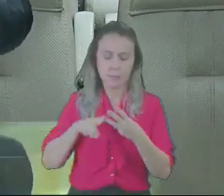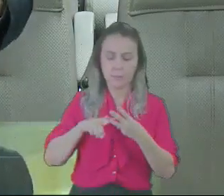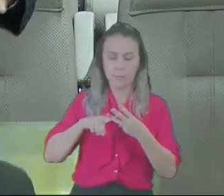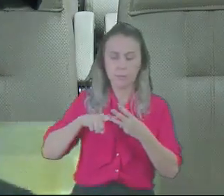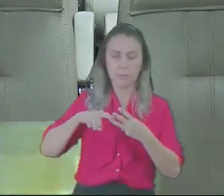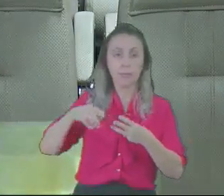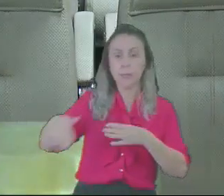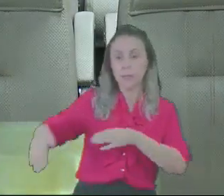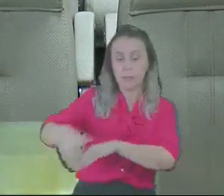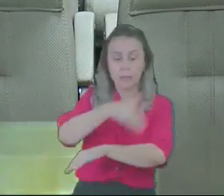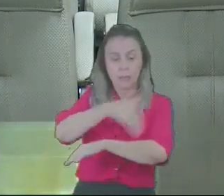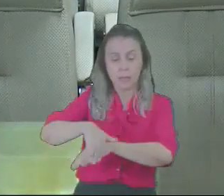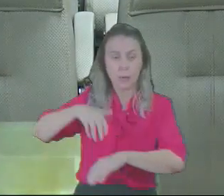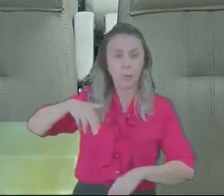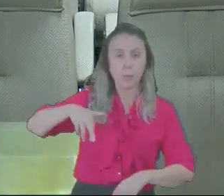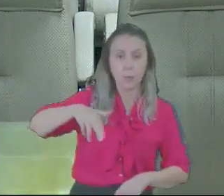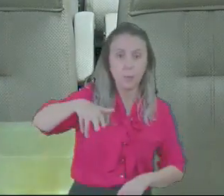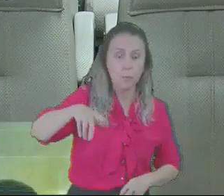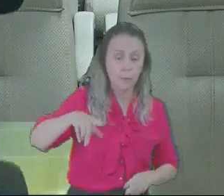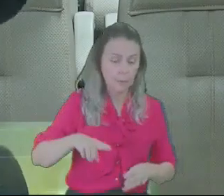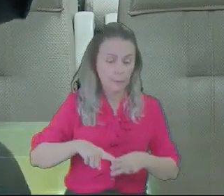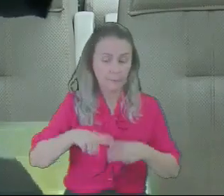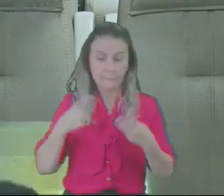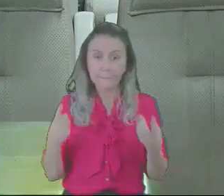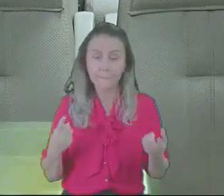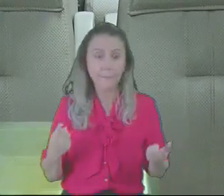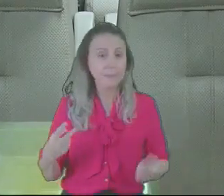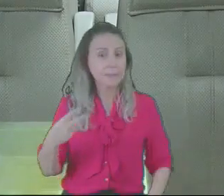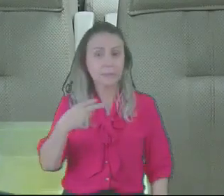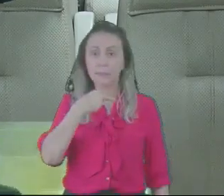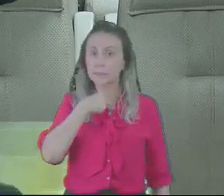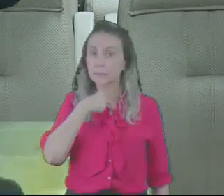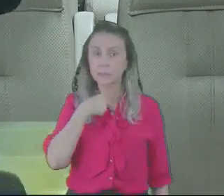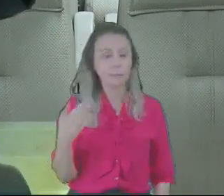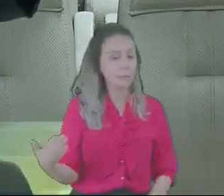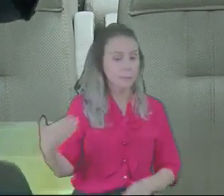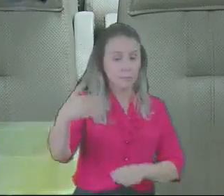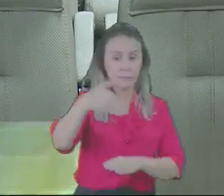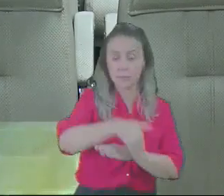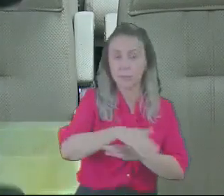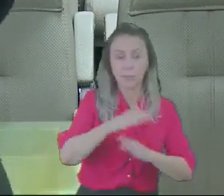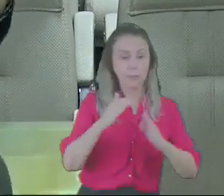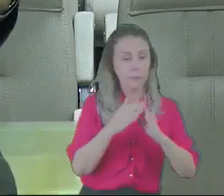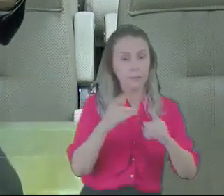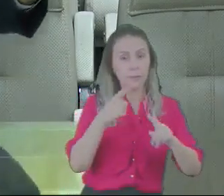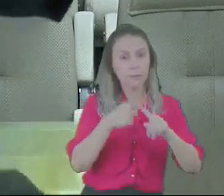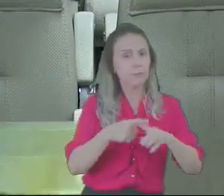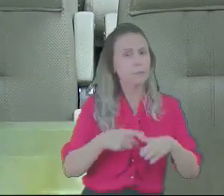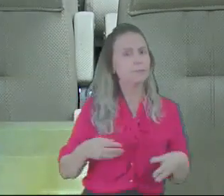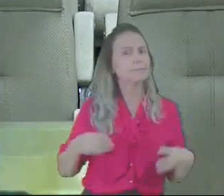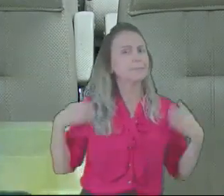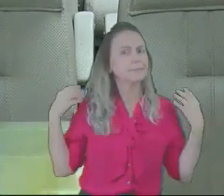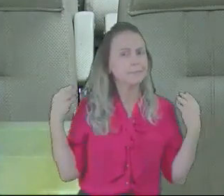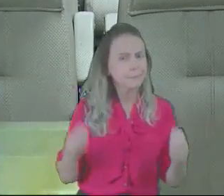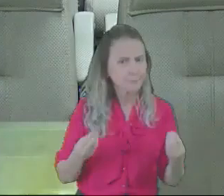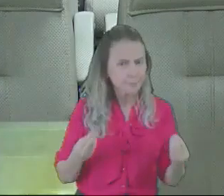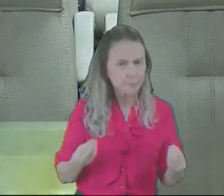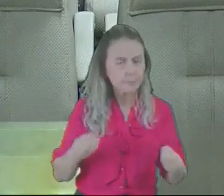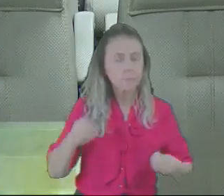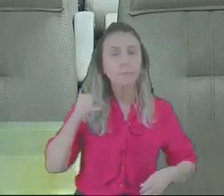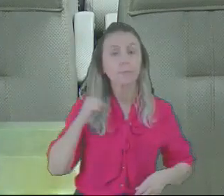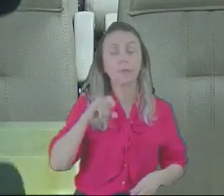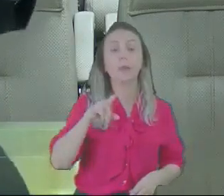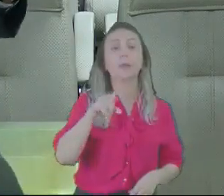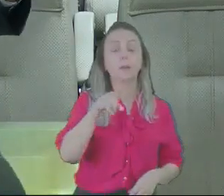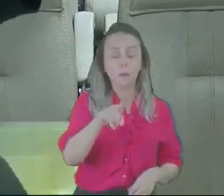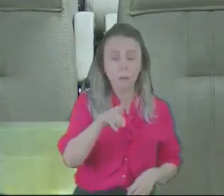para casa de Deus mas eu quero lhe dizer nesta noite a olhar disse se você pode vir para casa de Deus venha porque o convite é